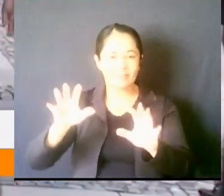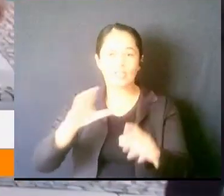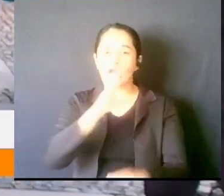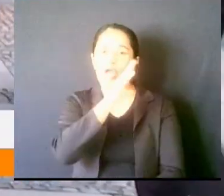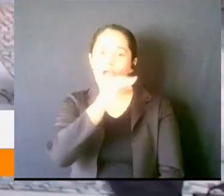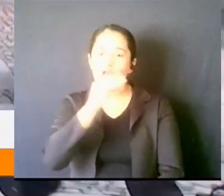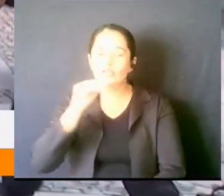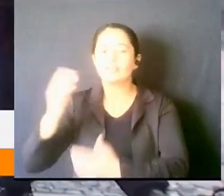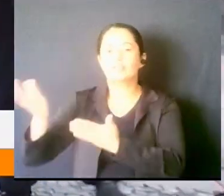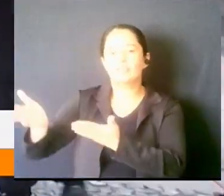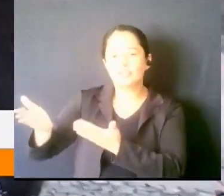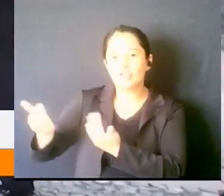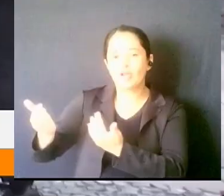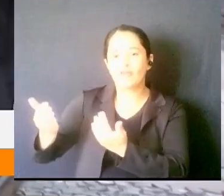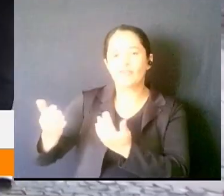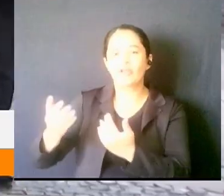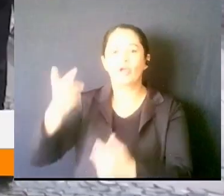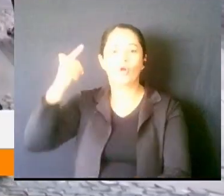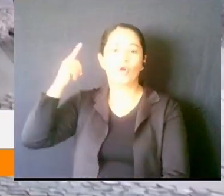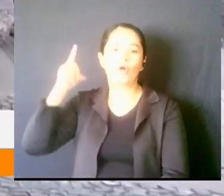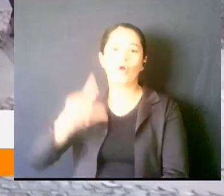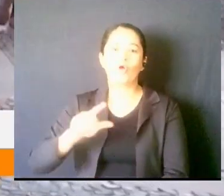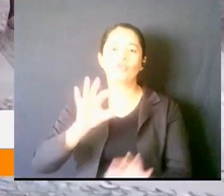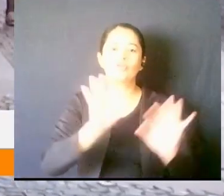planejar melhor a sua vida e viver a